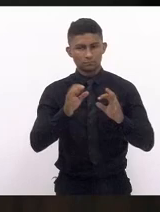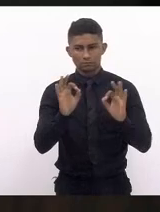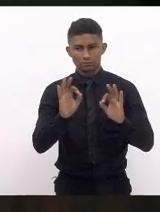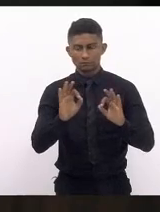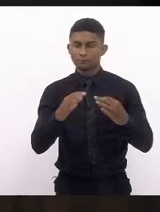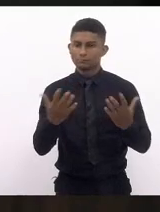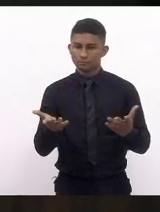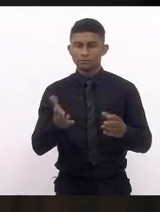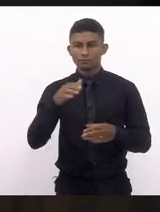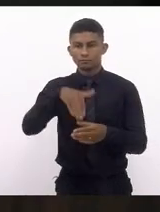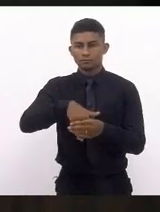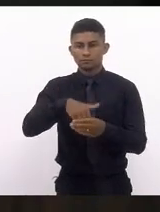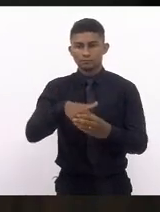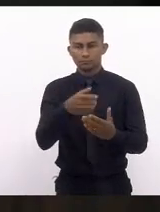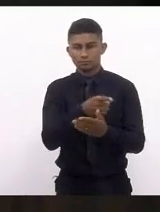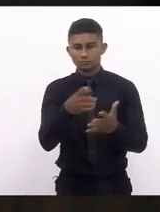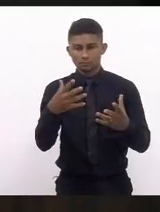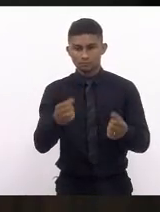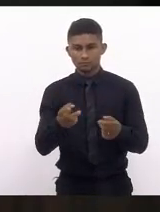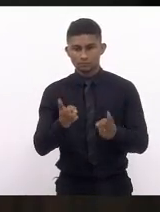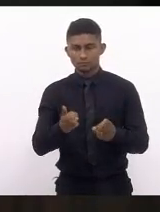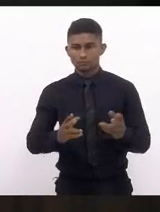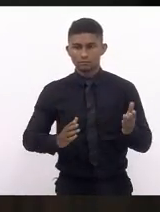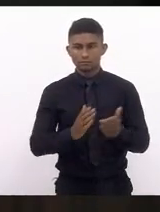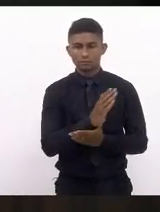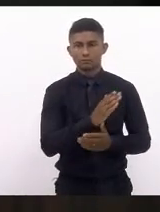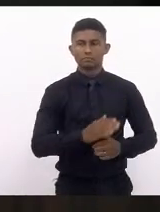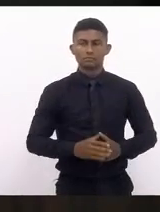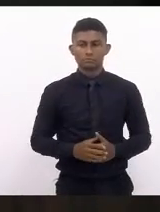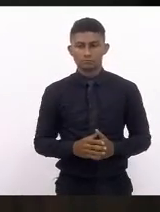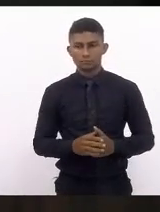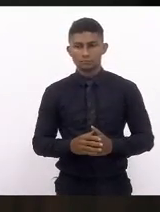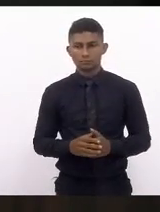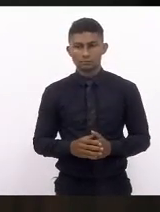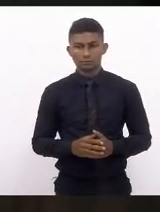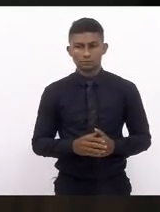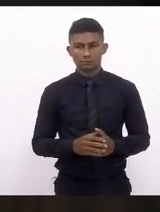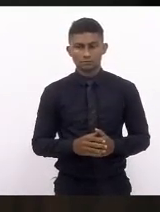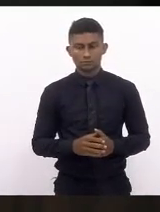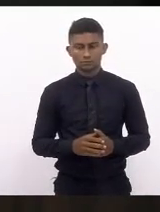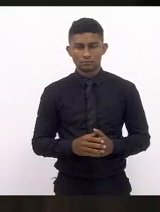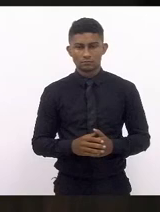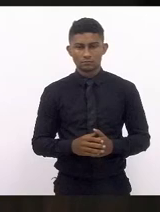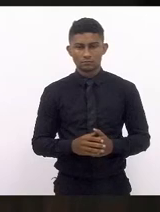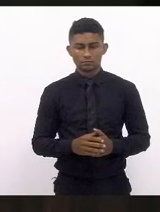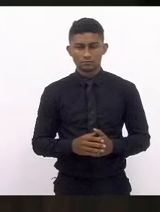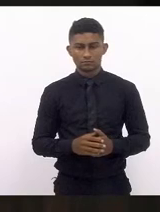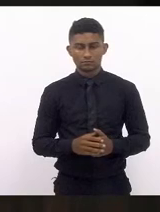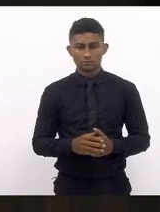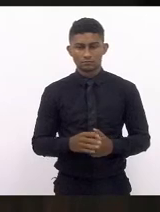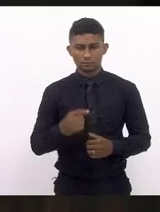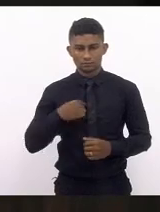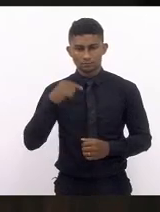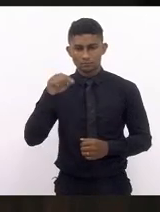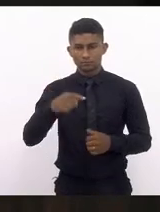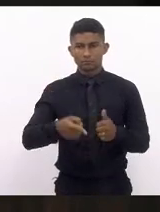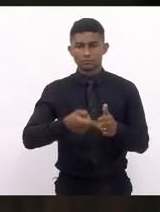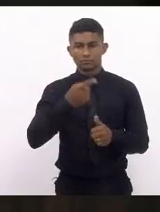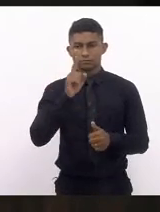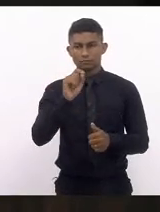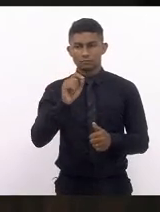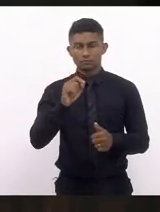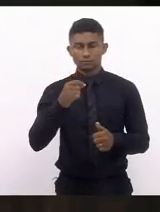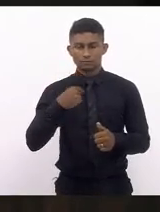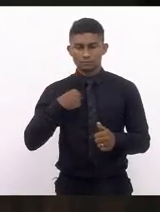e votação seus que aprova resolução aprovado vai autógrafo queria aqui primeiro oferecer